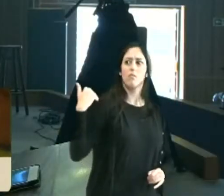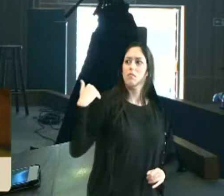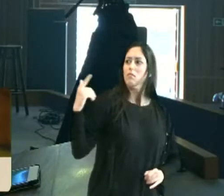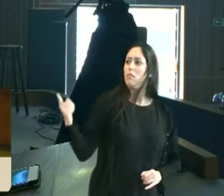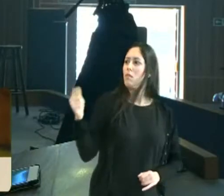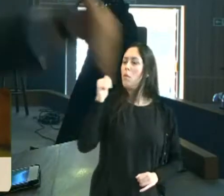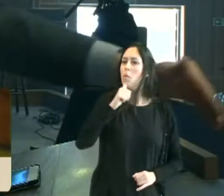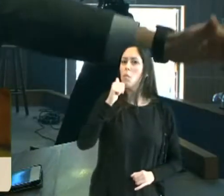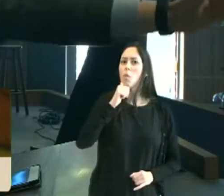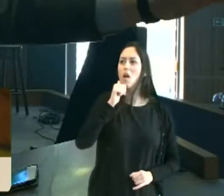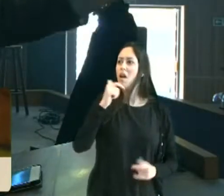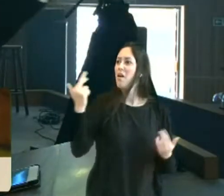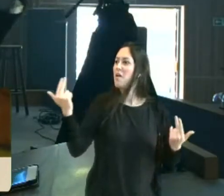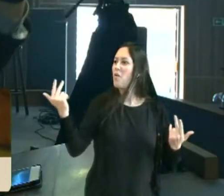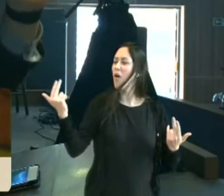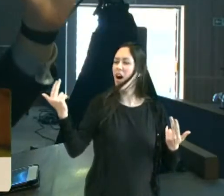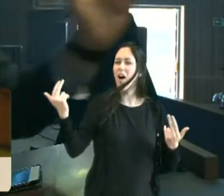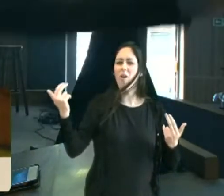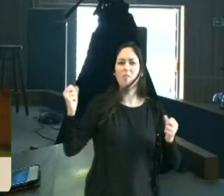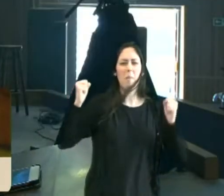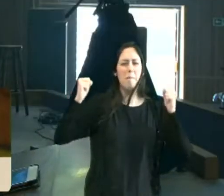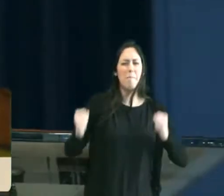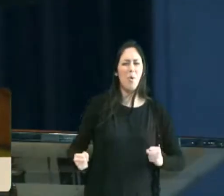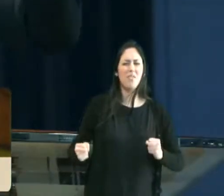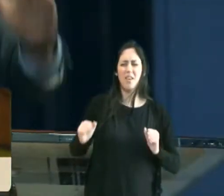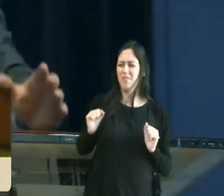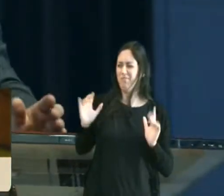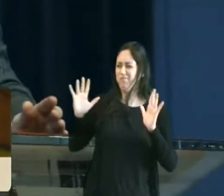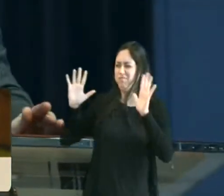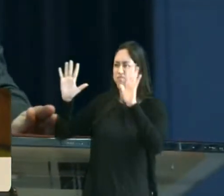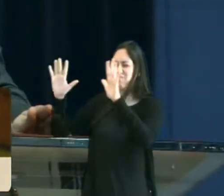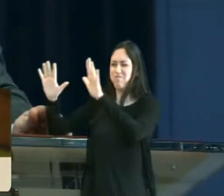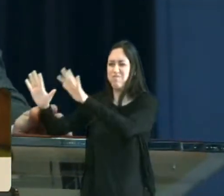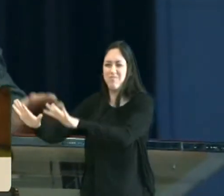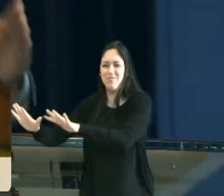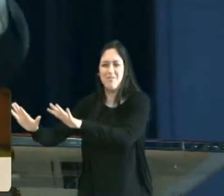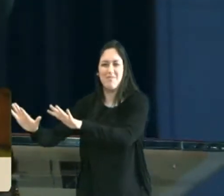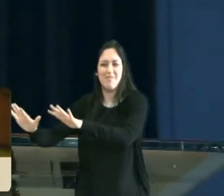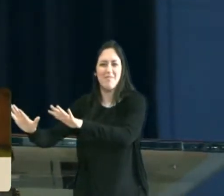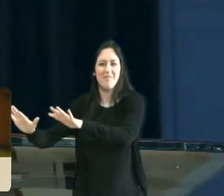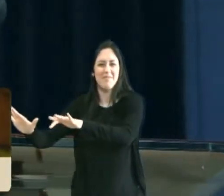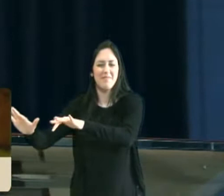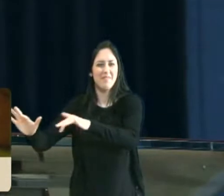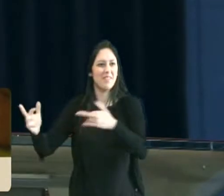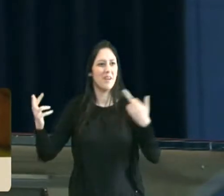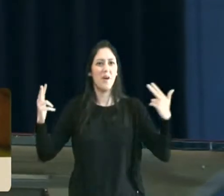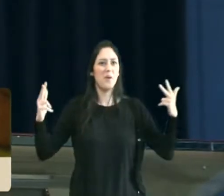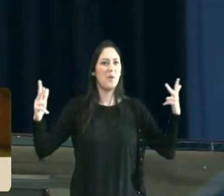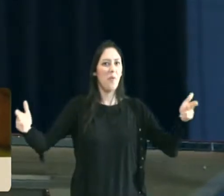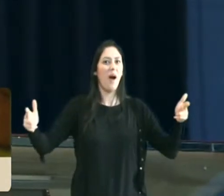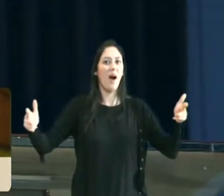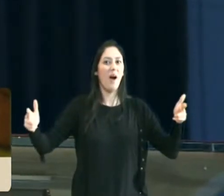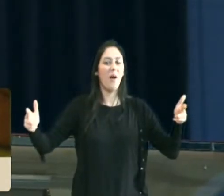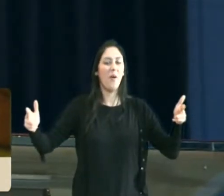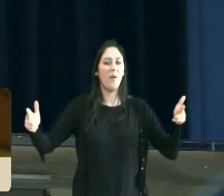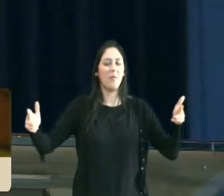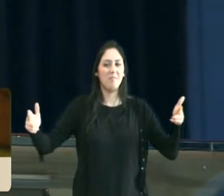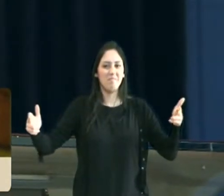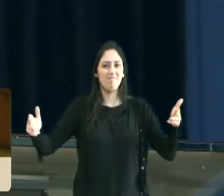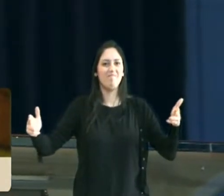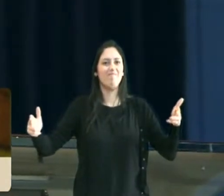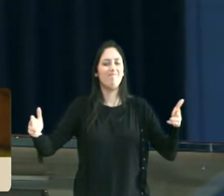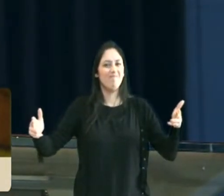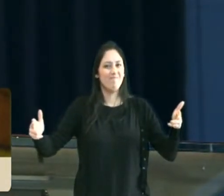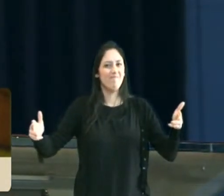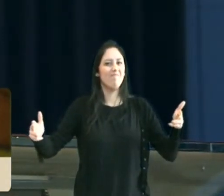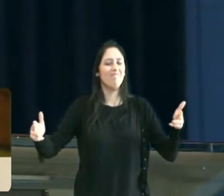se manifestam, enquanto ele segue o curso, indo para a casa de Jairo.